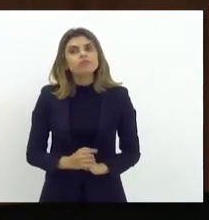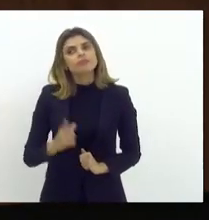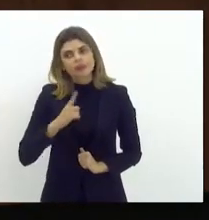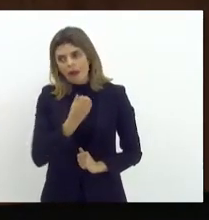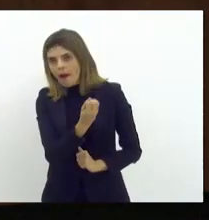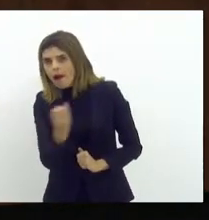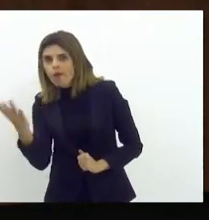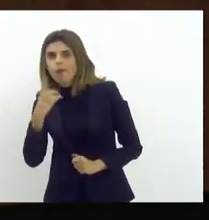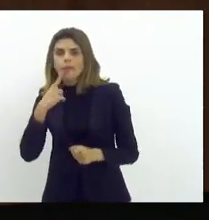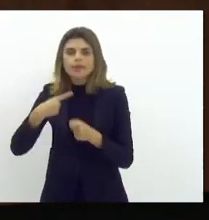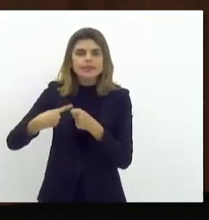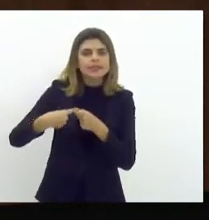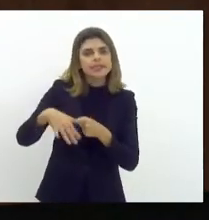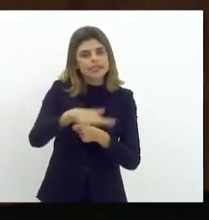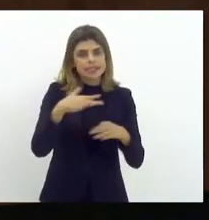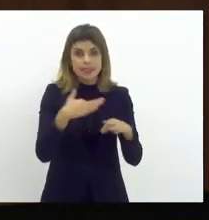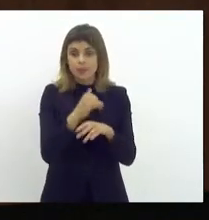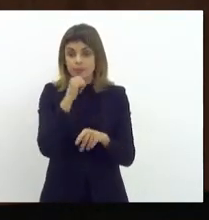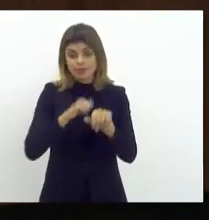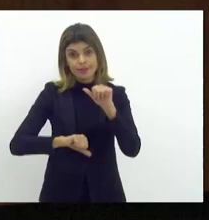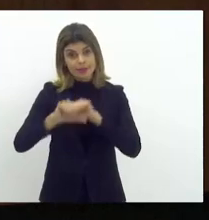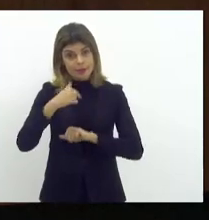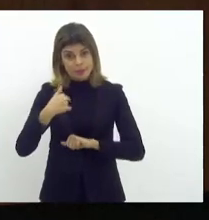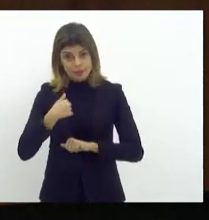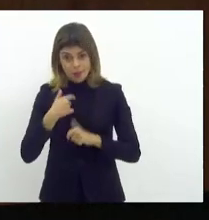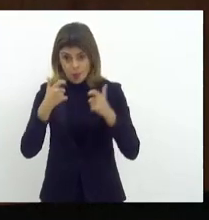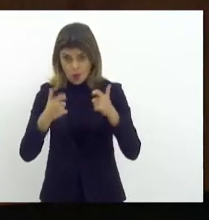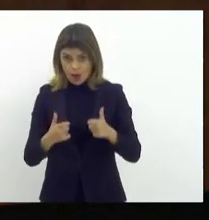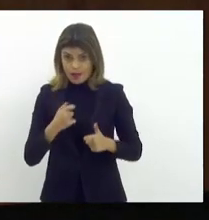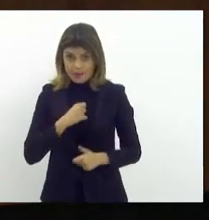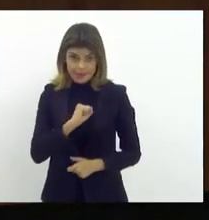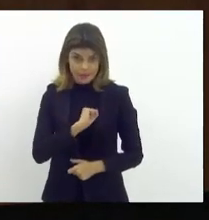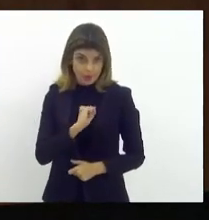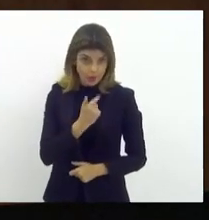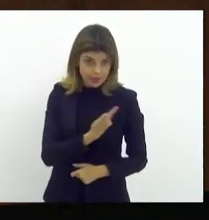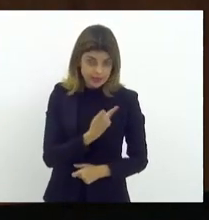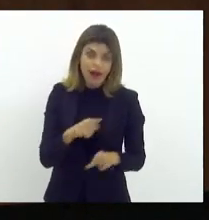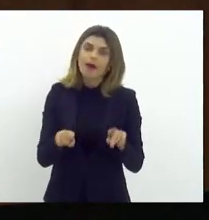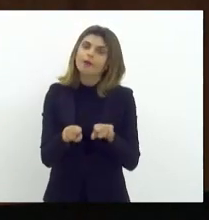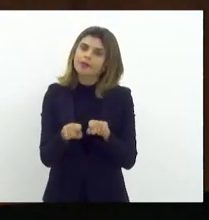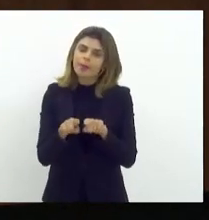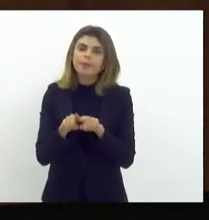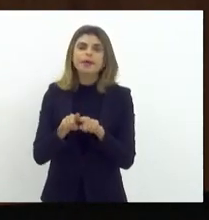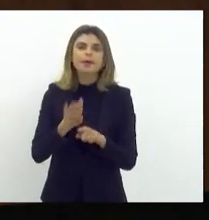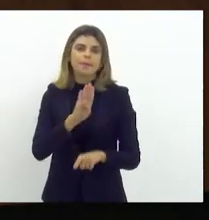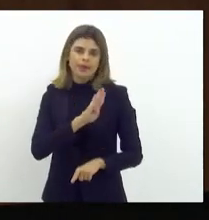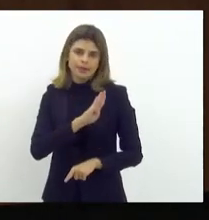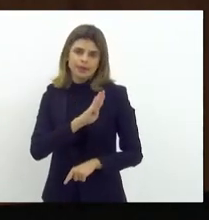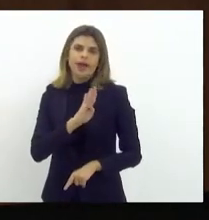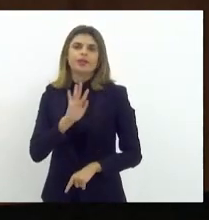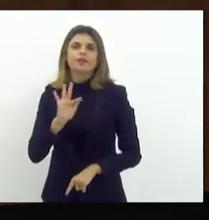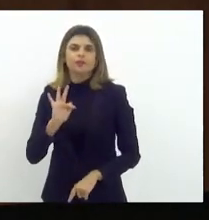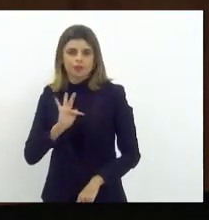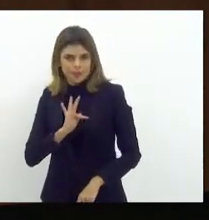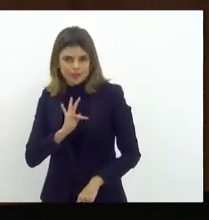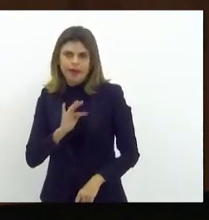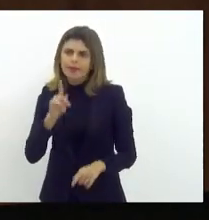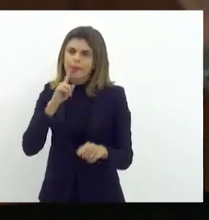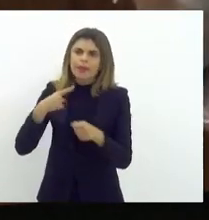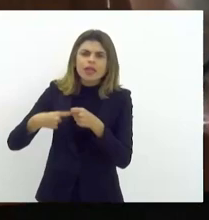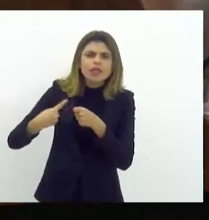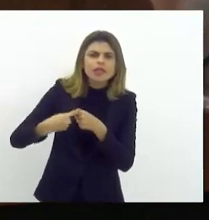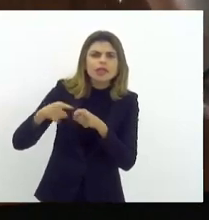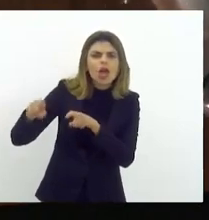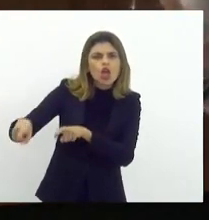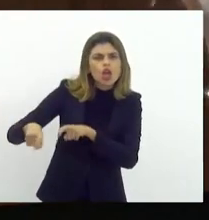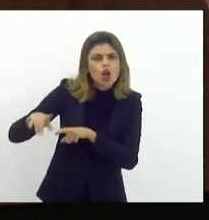cidades que a pobreza como é o caso da minha cidade de São Gonçalo como é o caso da cidade da Fluminense muitas cidades do interior do